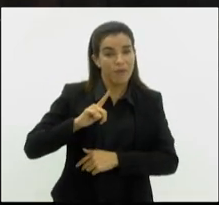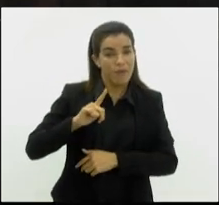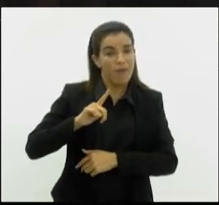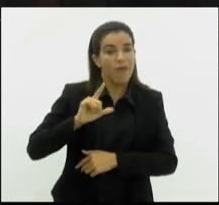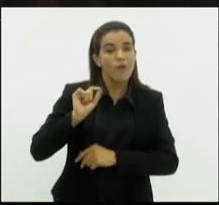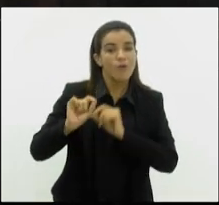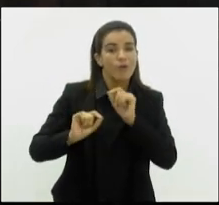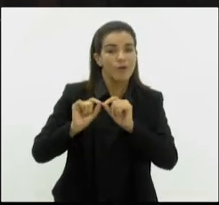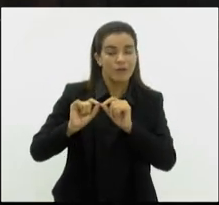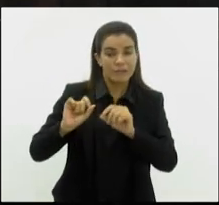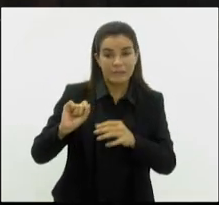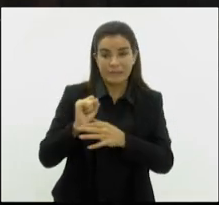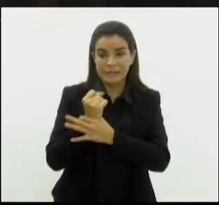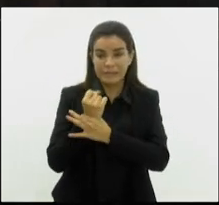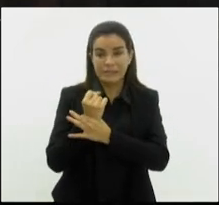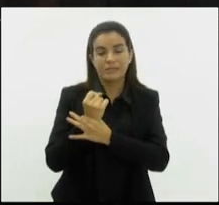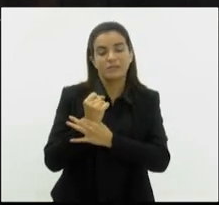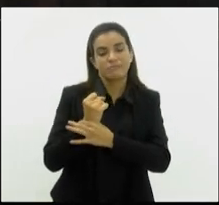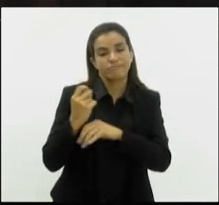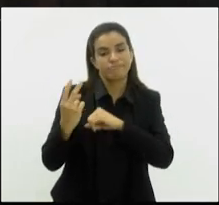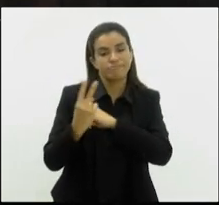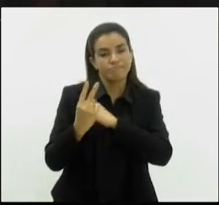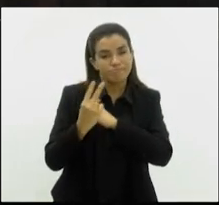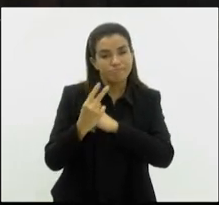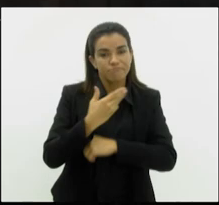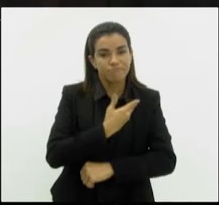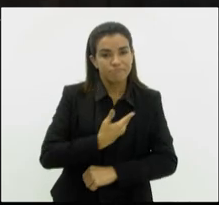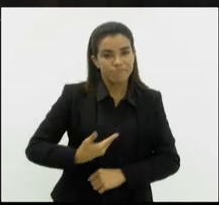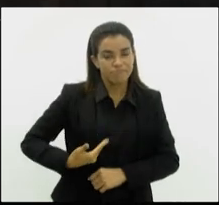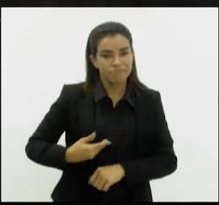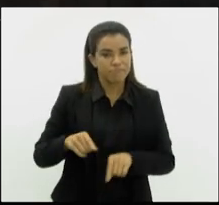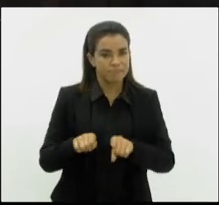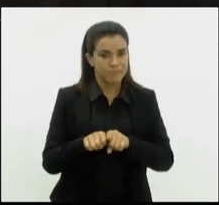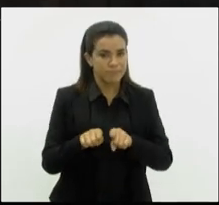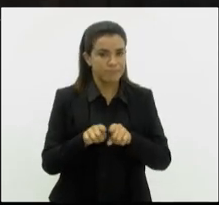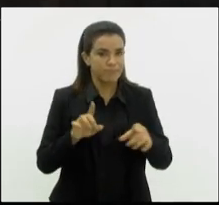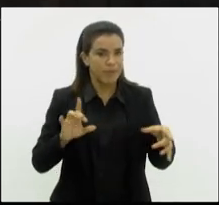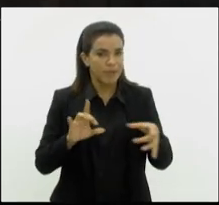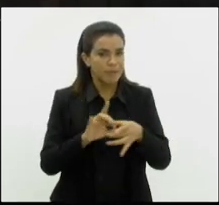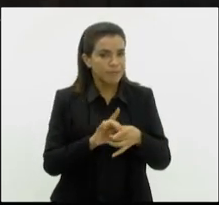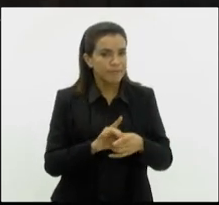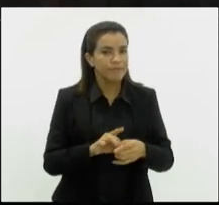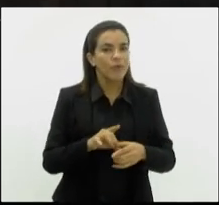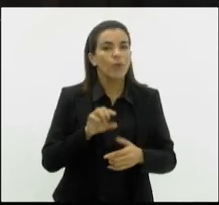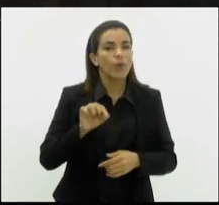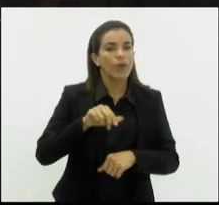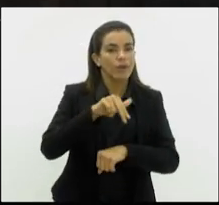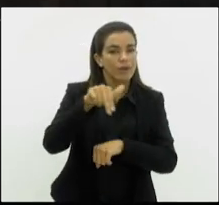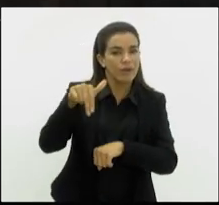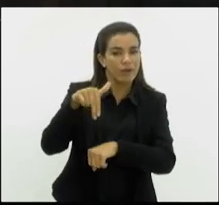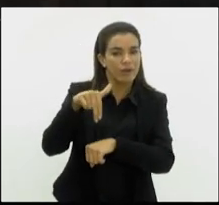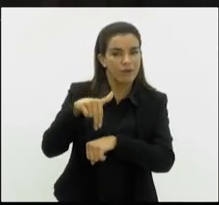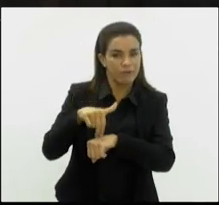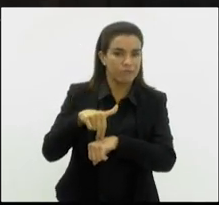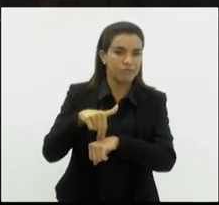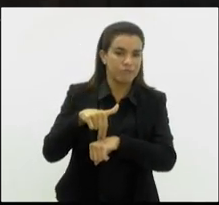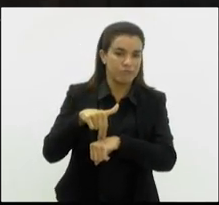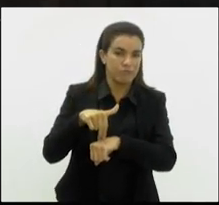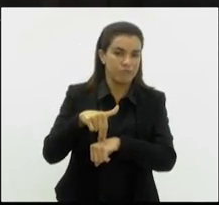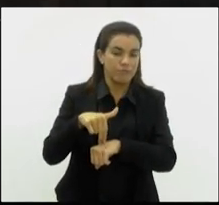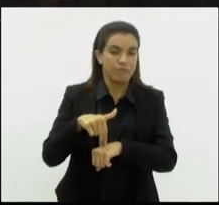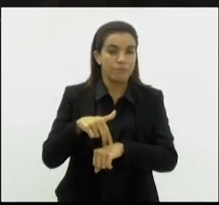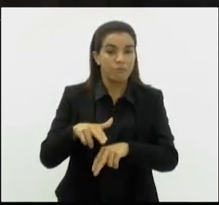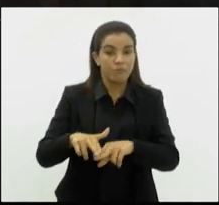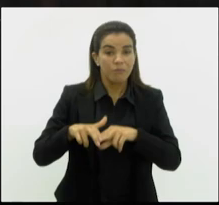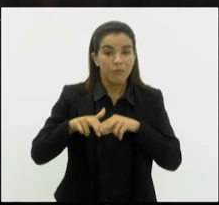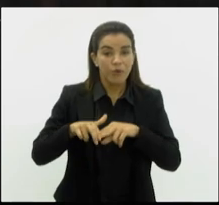Estado do Rio de Janeiro, mas também envolve a União, por causa da